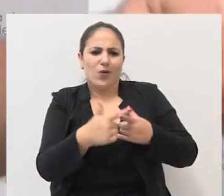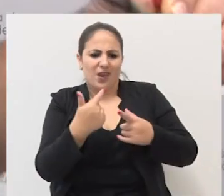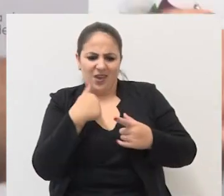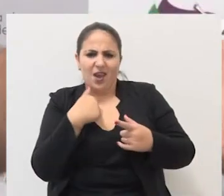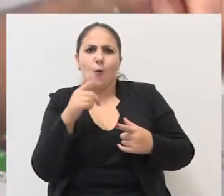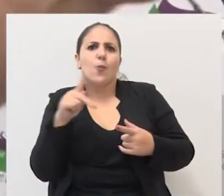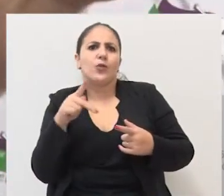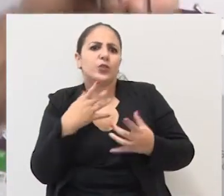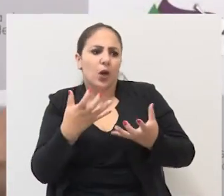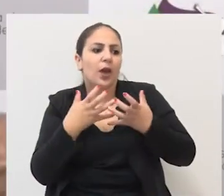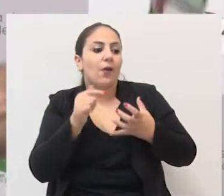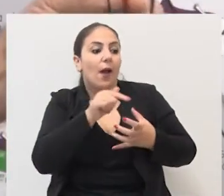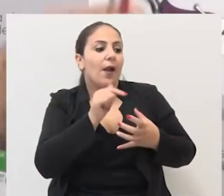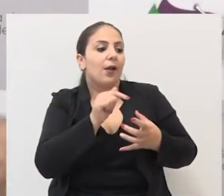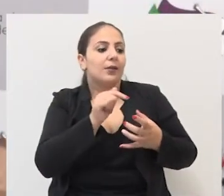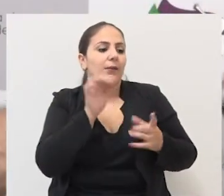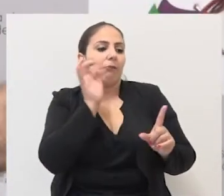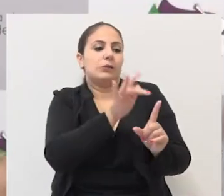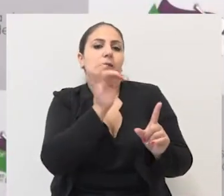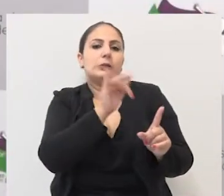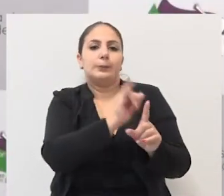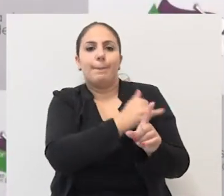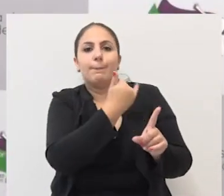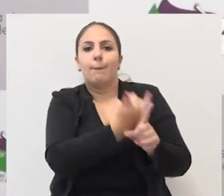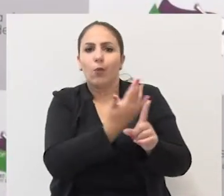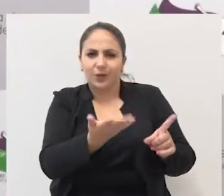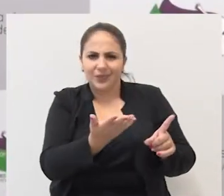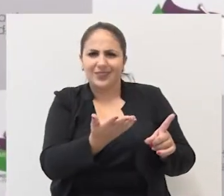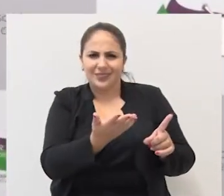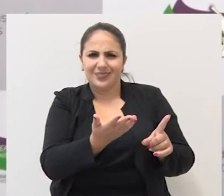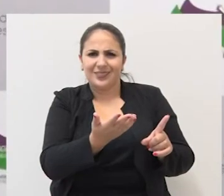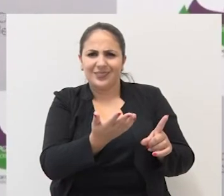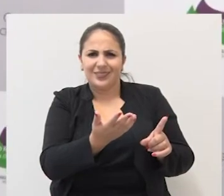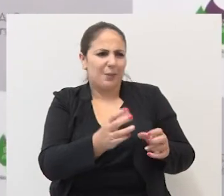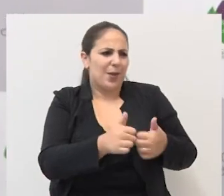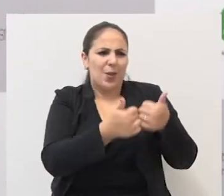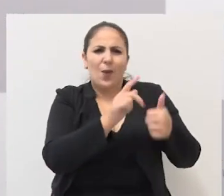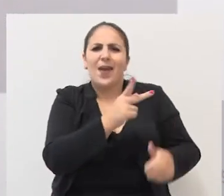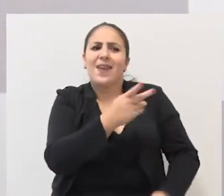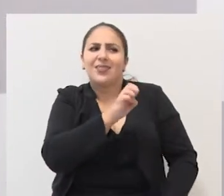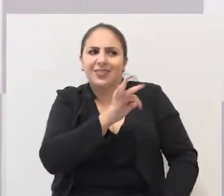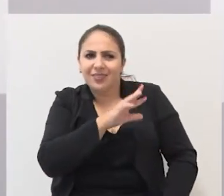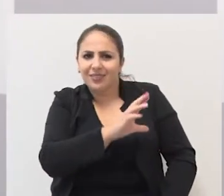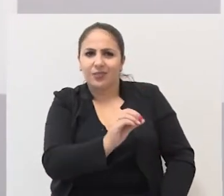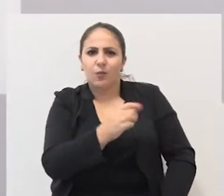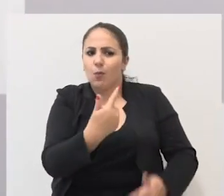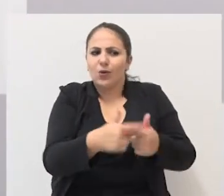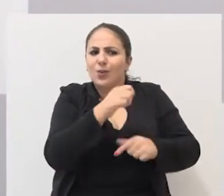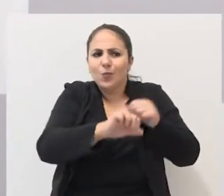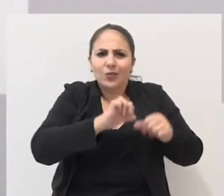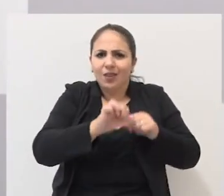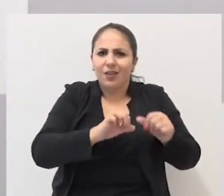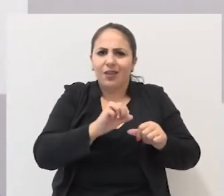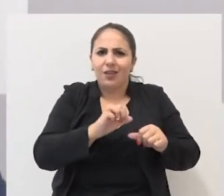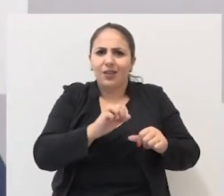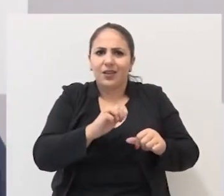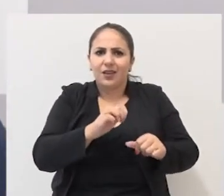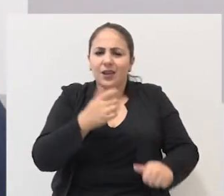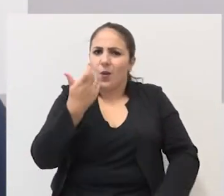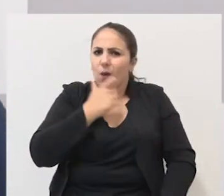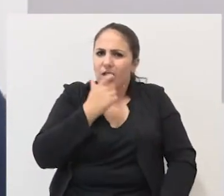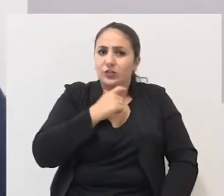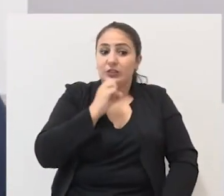eu ia querer que alguém sofresse os preconceitos de ser homossexual? Então, por que eu haveria de alterar isso? Se é